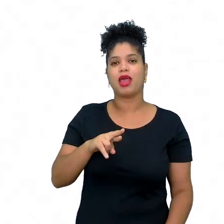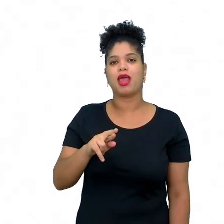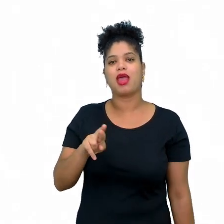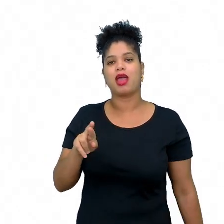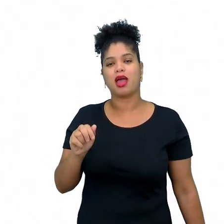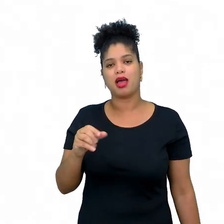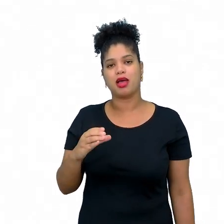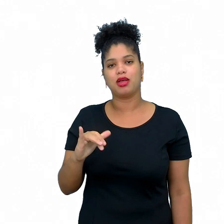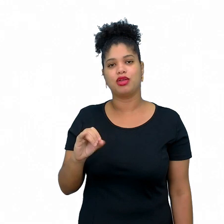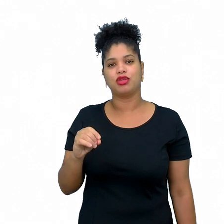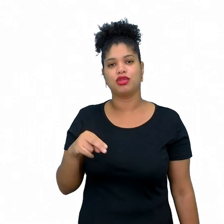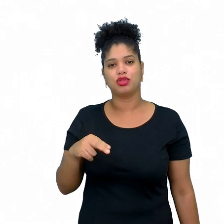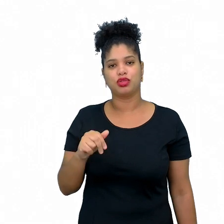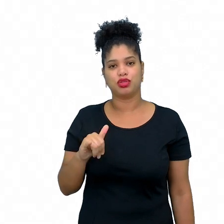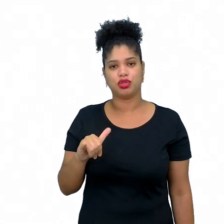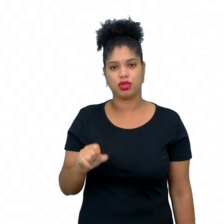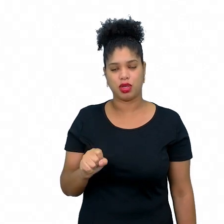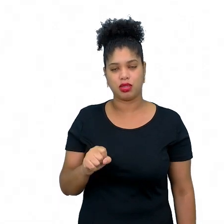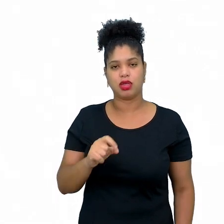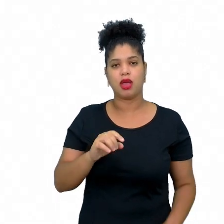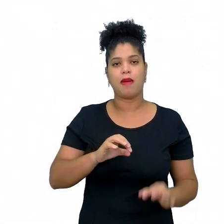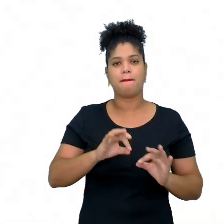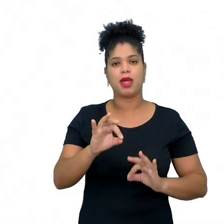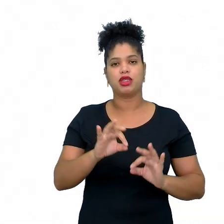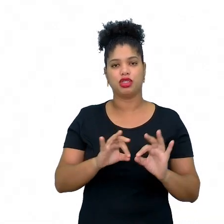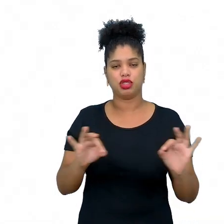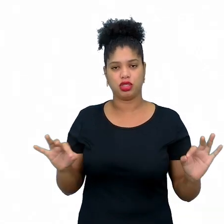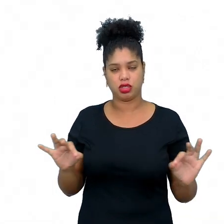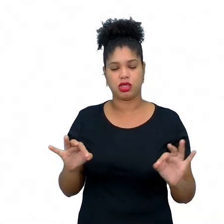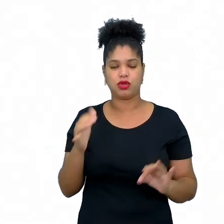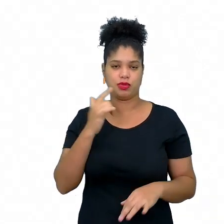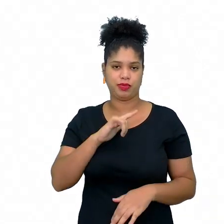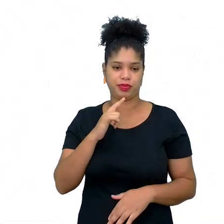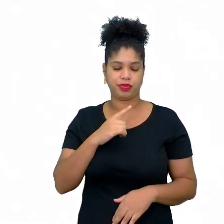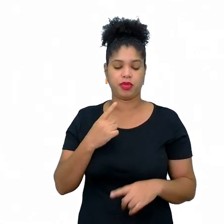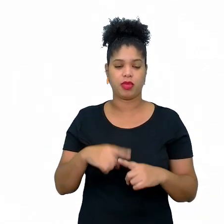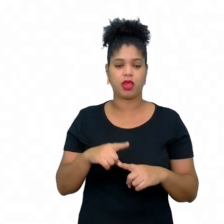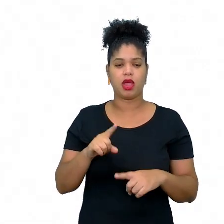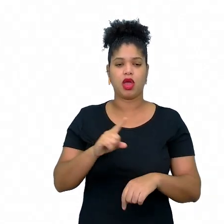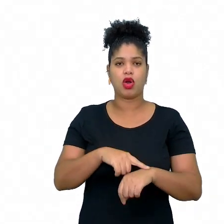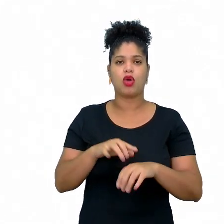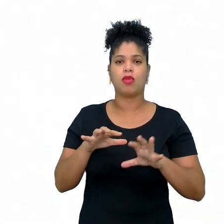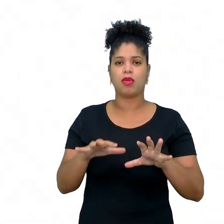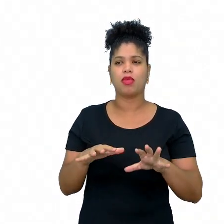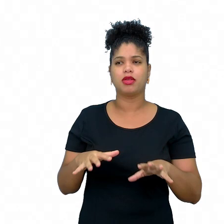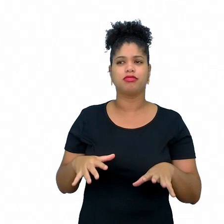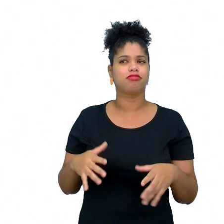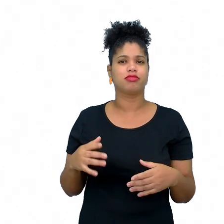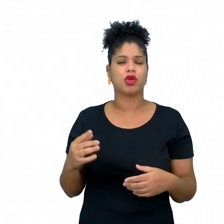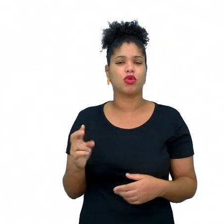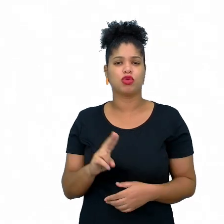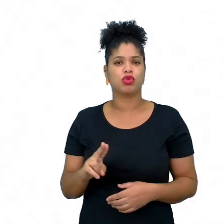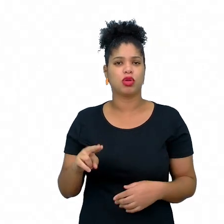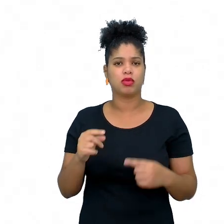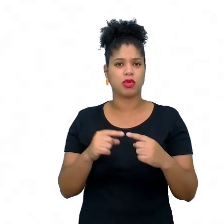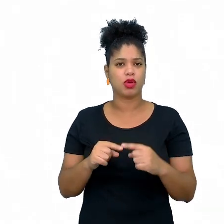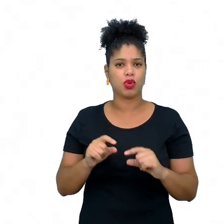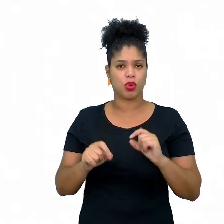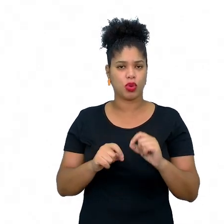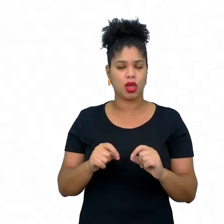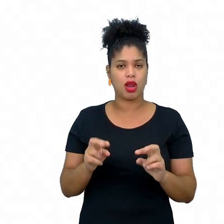em situação de medição, no momento da medida, para que servem esses números irracionais, onde eles